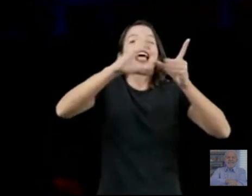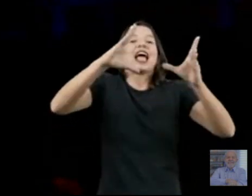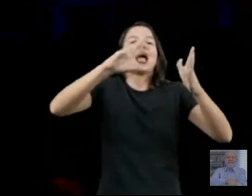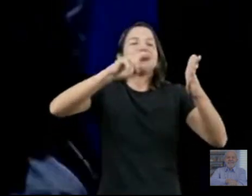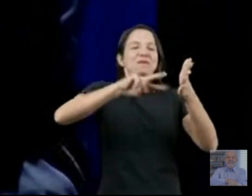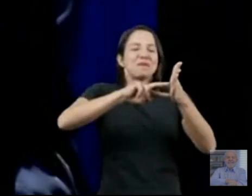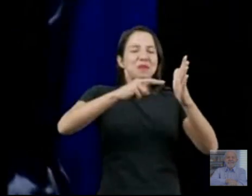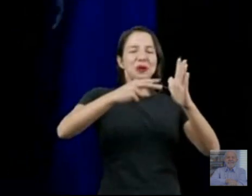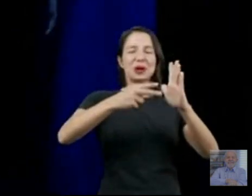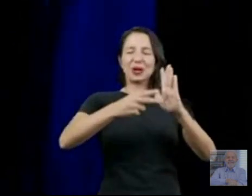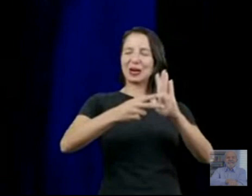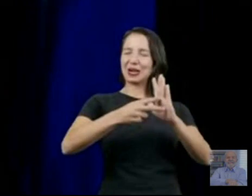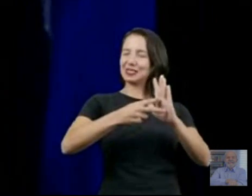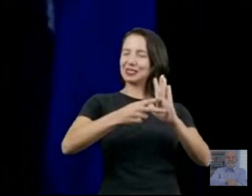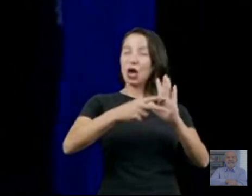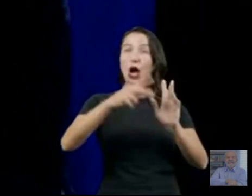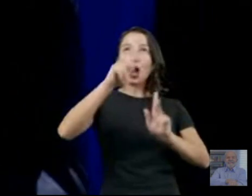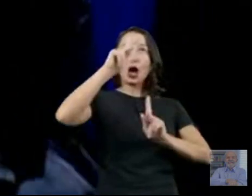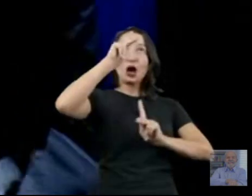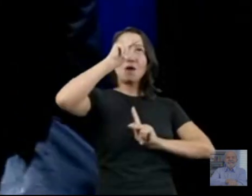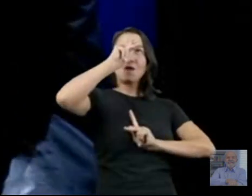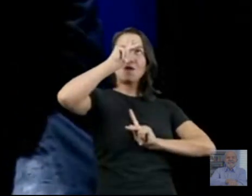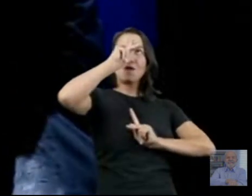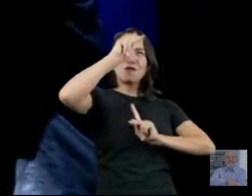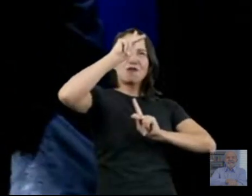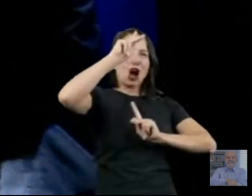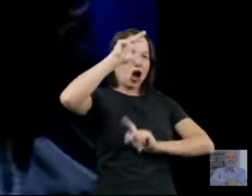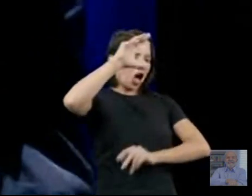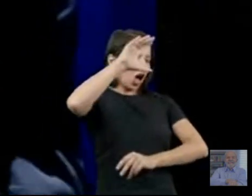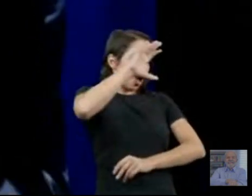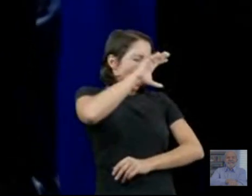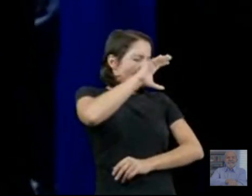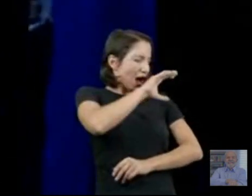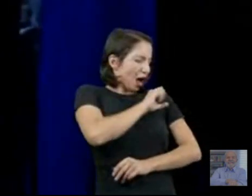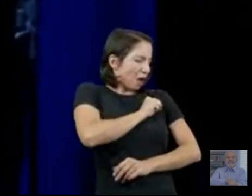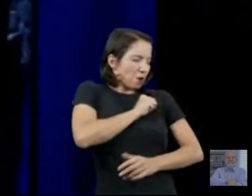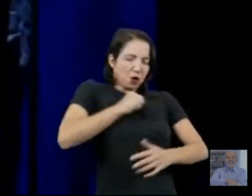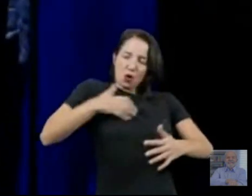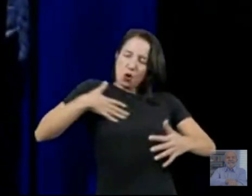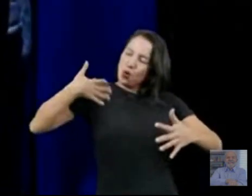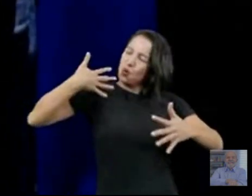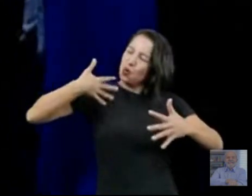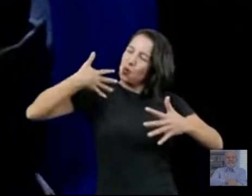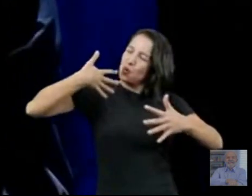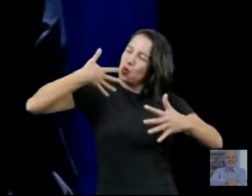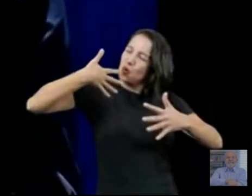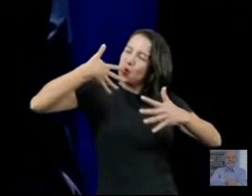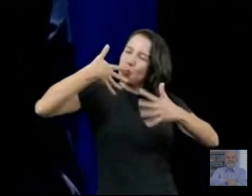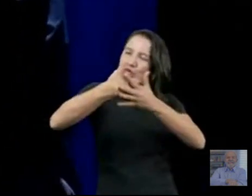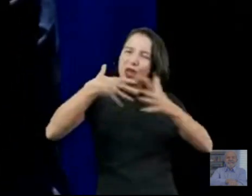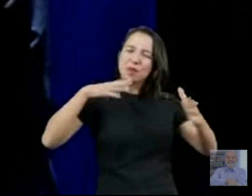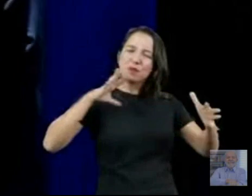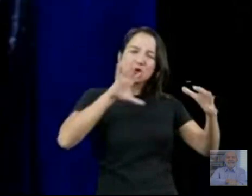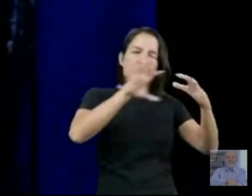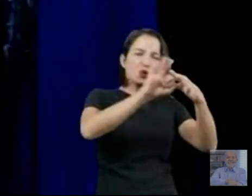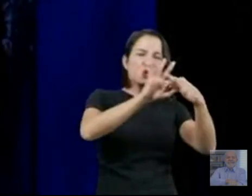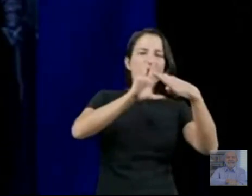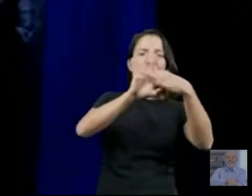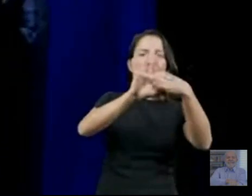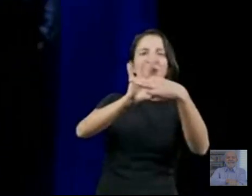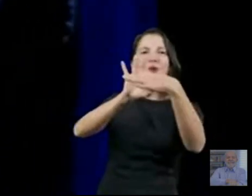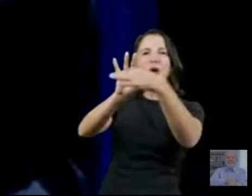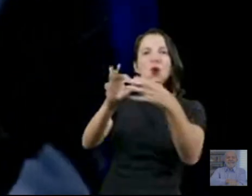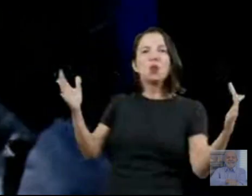amor, o tempo nos reuniu. Somos povo frente à luta. Na